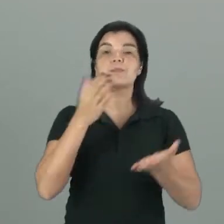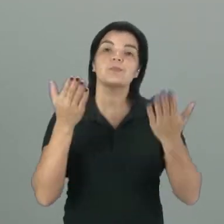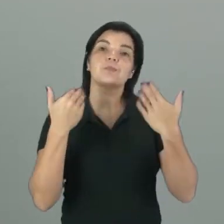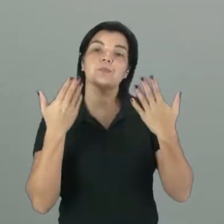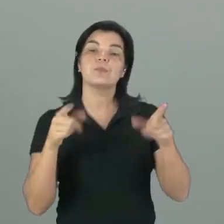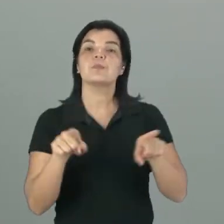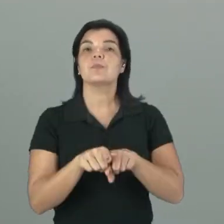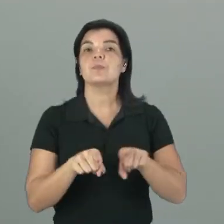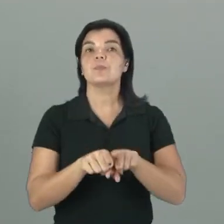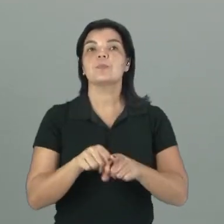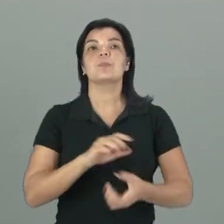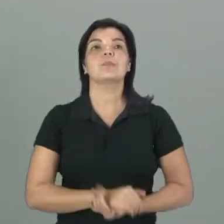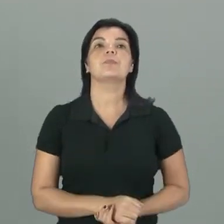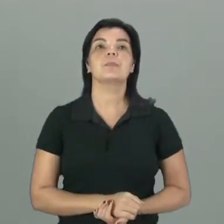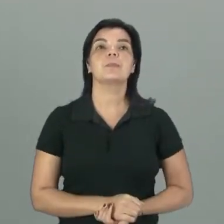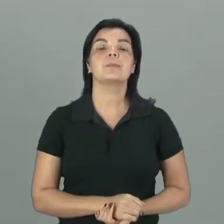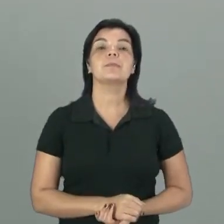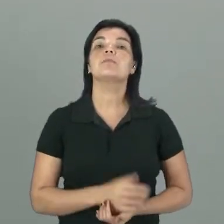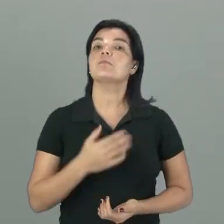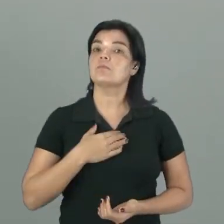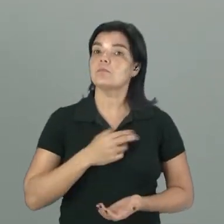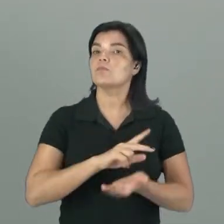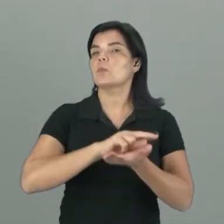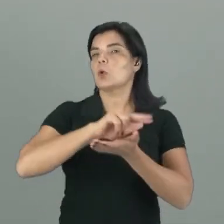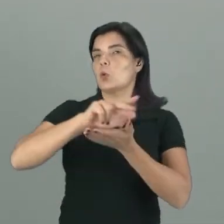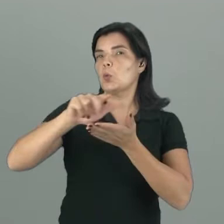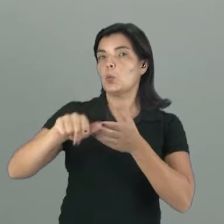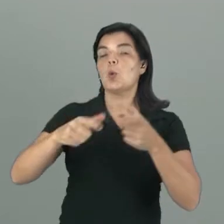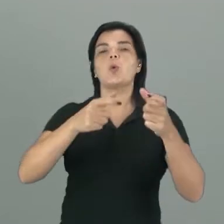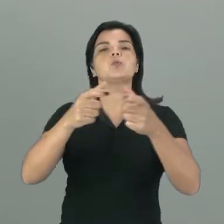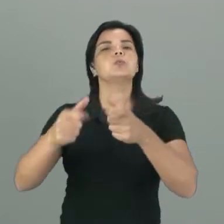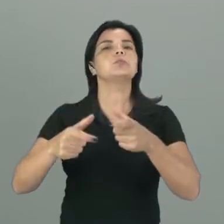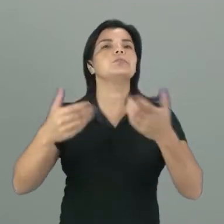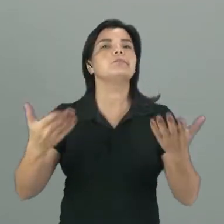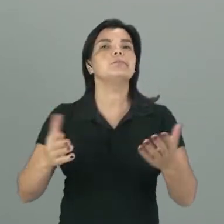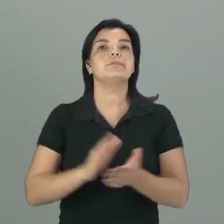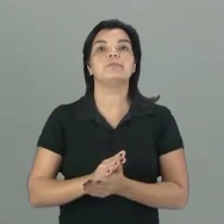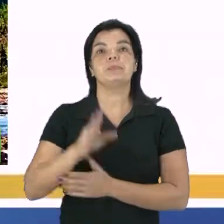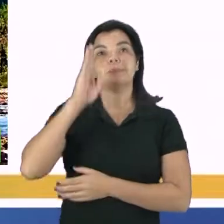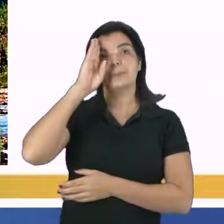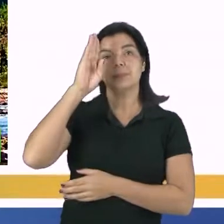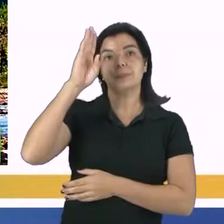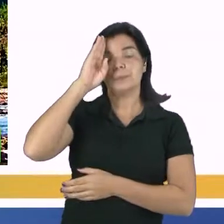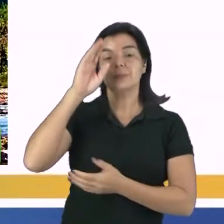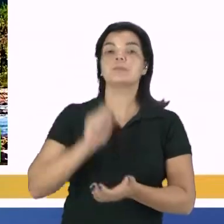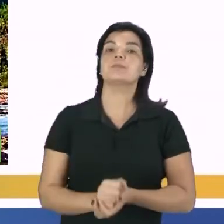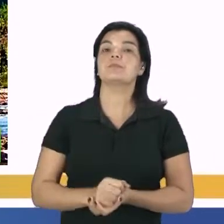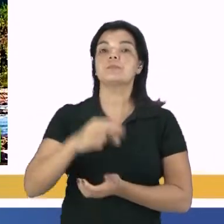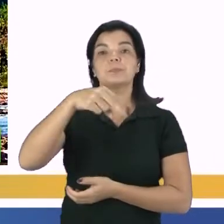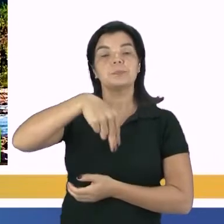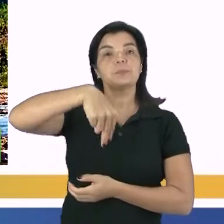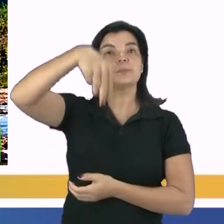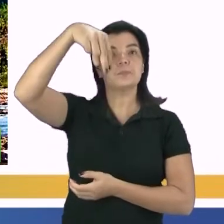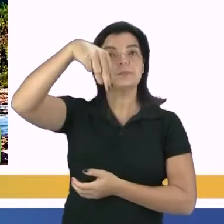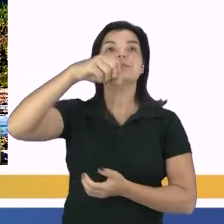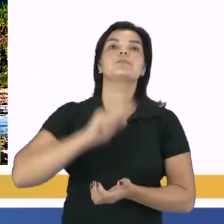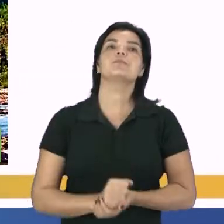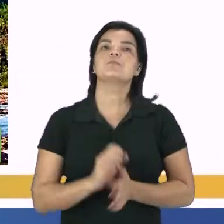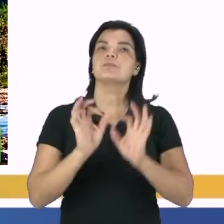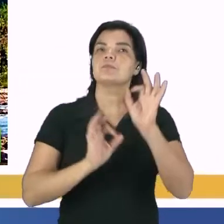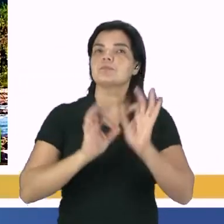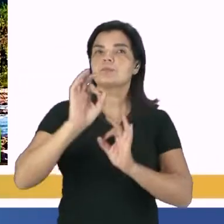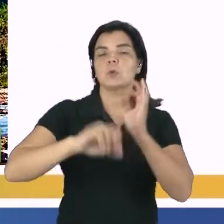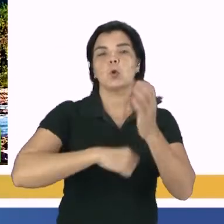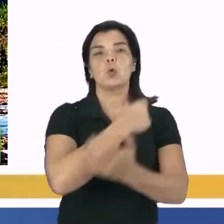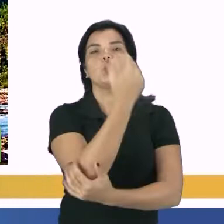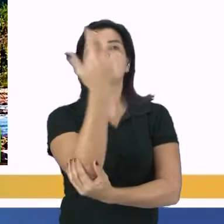temperados. São abundantes em que região? Principalmente lá no hemisfério norte, onde vão formar